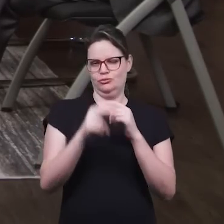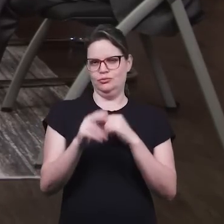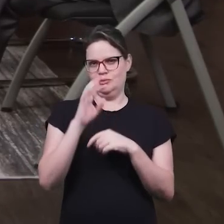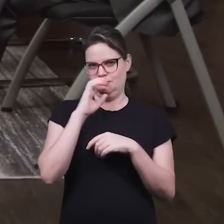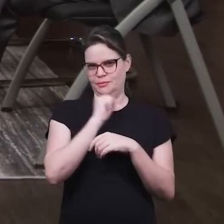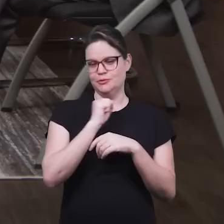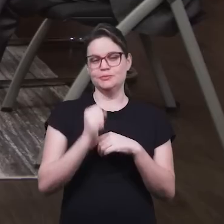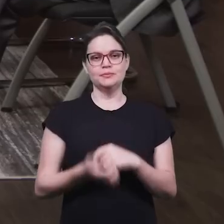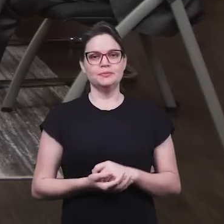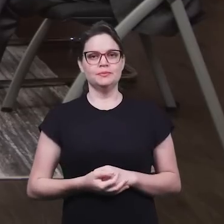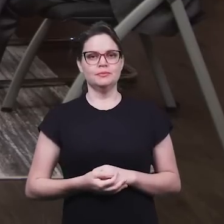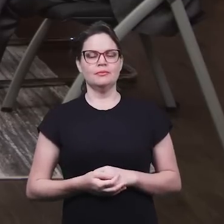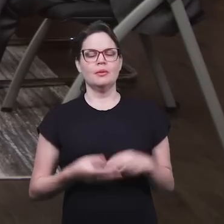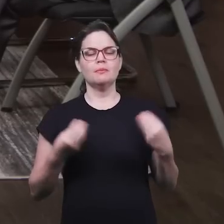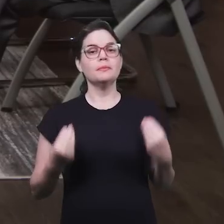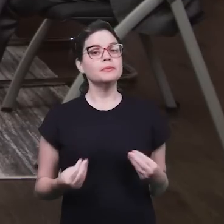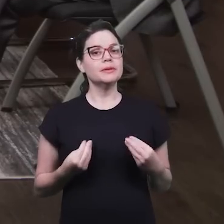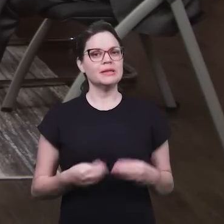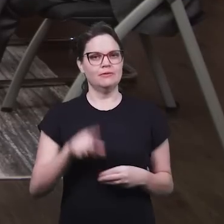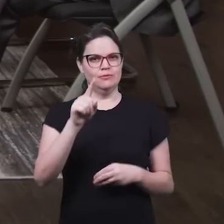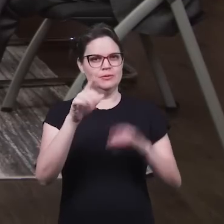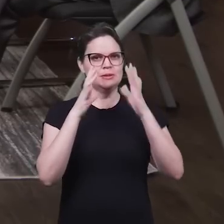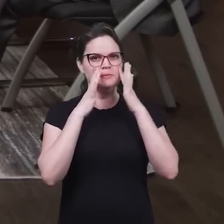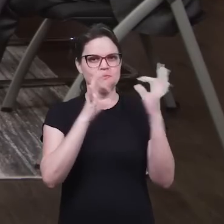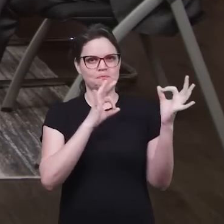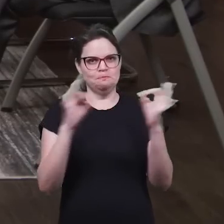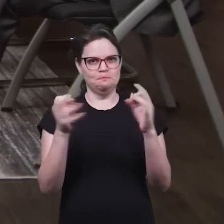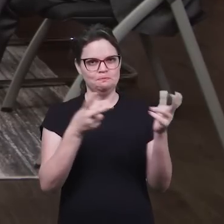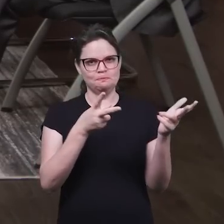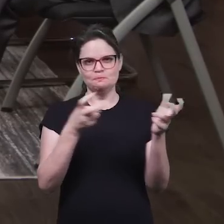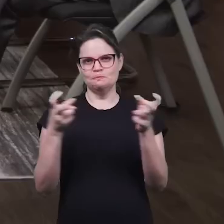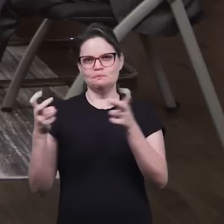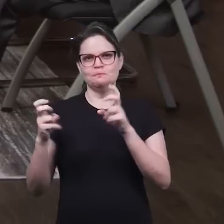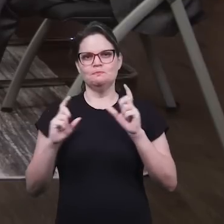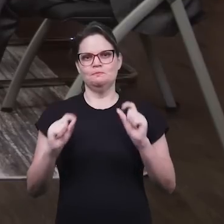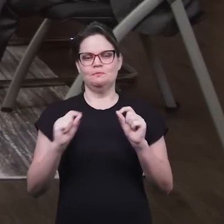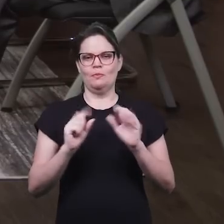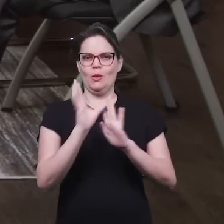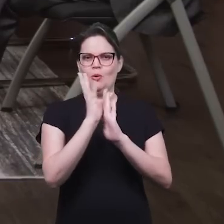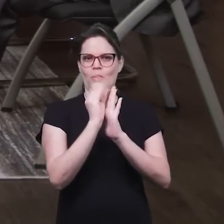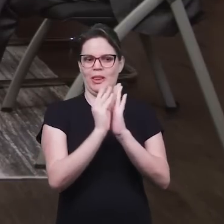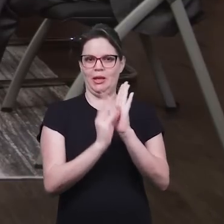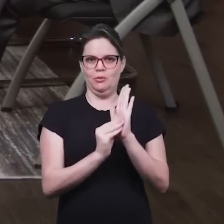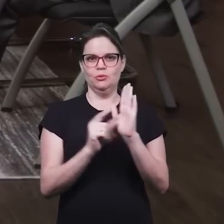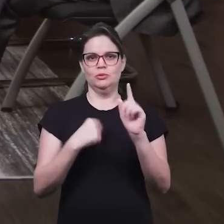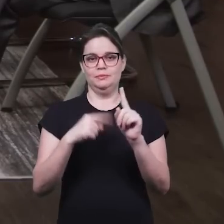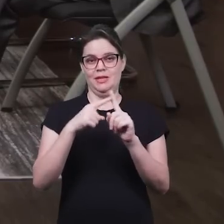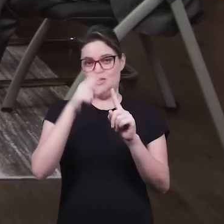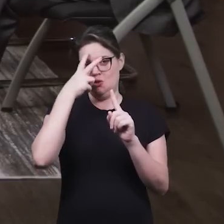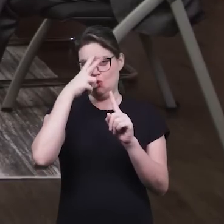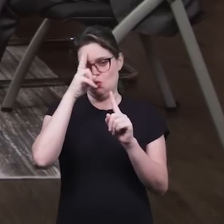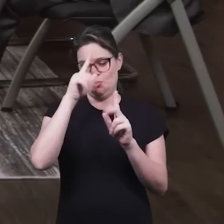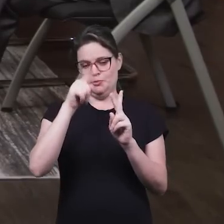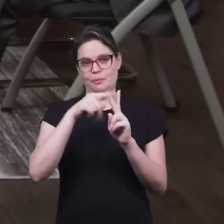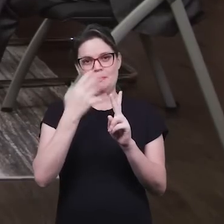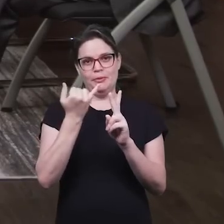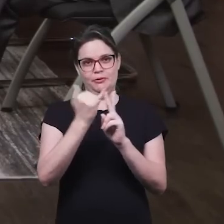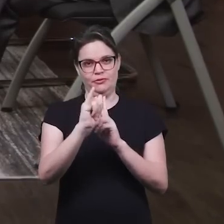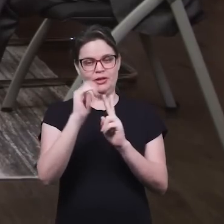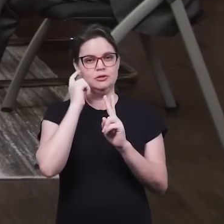uma intervenção, para dizer o seguinte. Você está percebendo, você que está assistindo, está percebendo que é um conteúdo histórico e